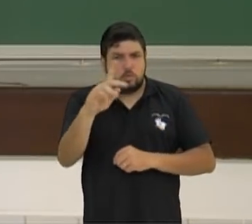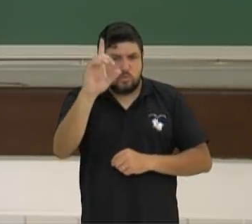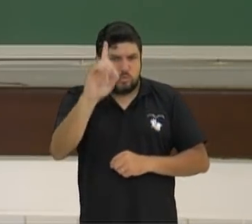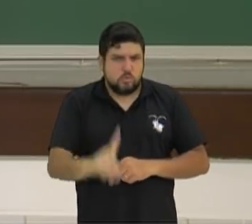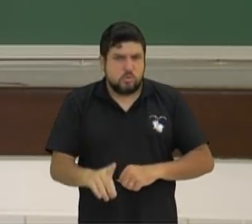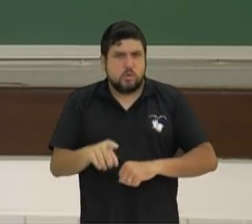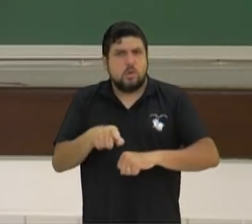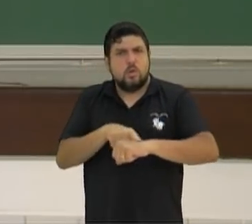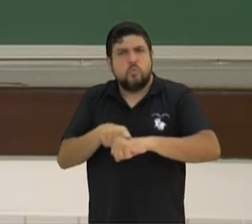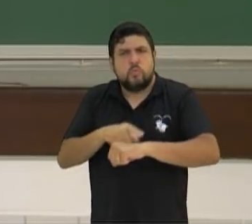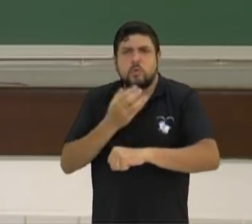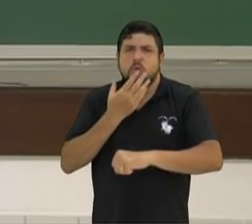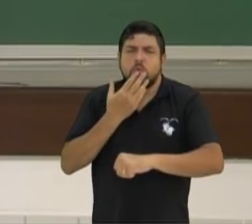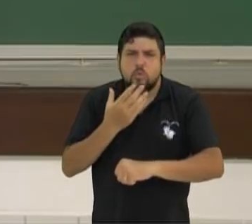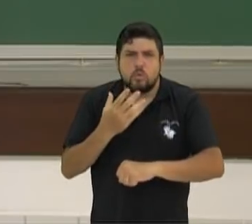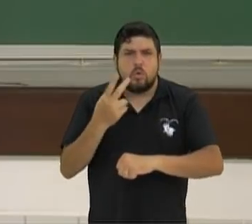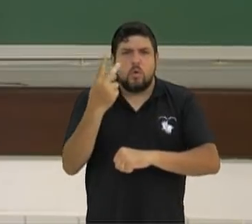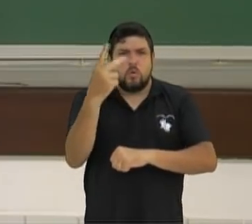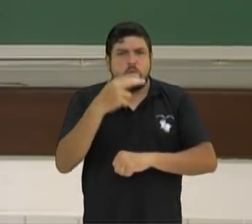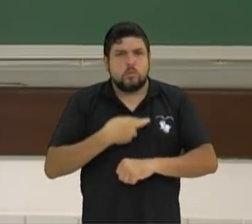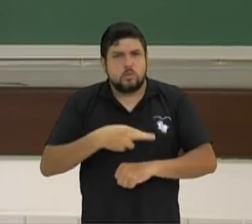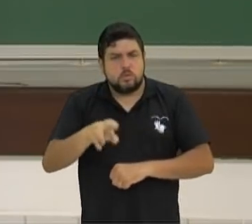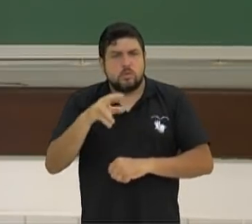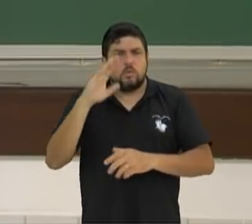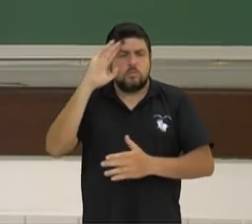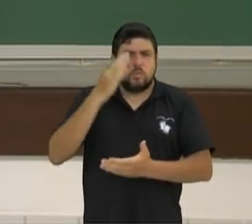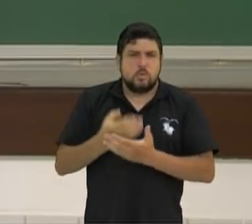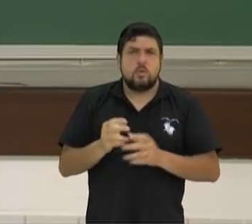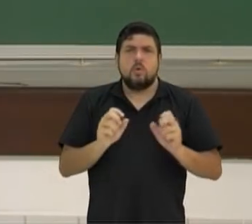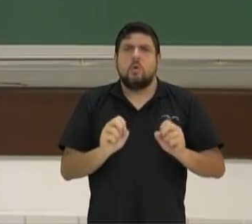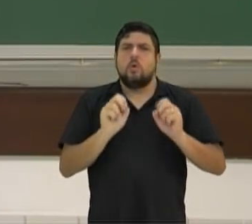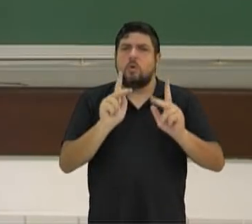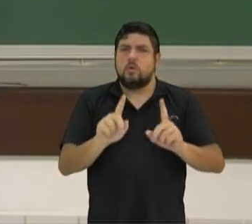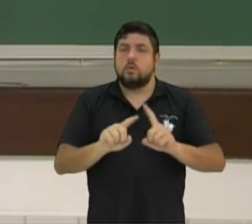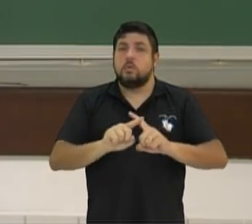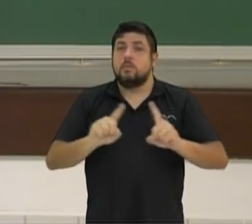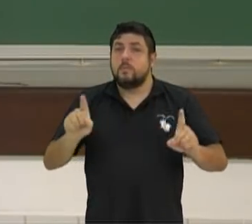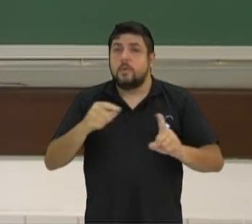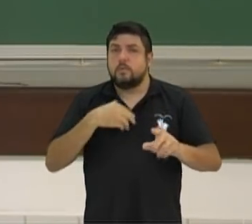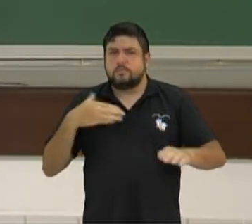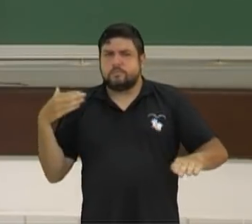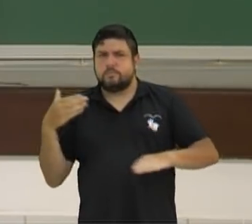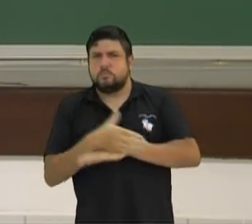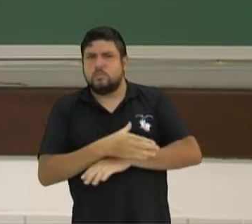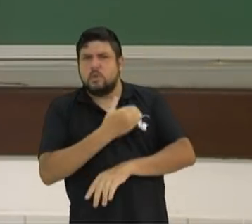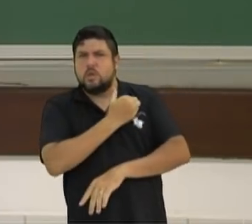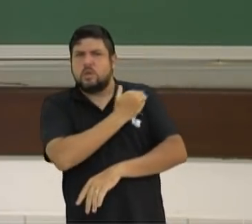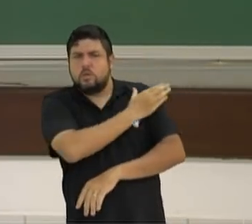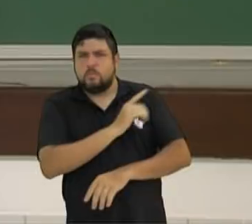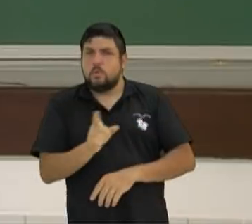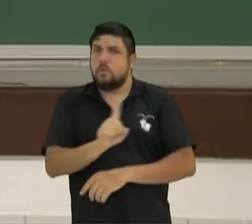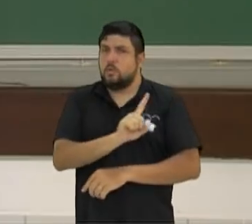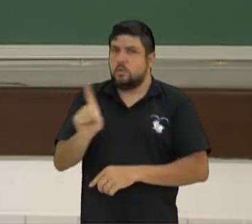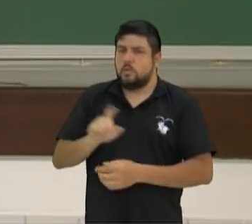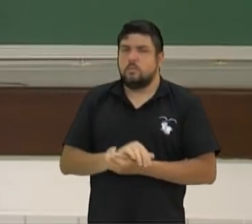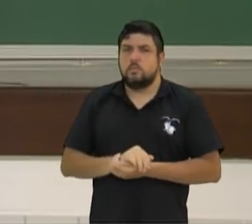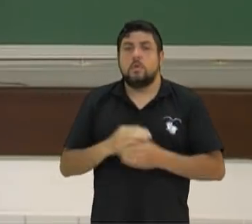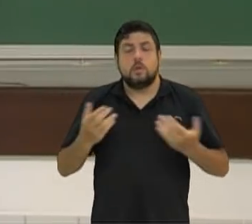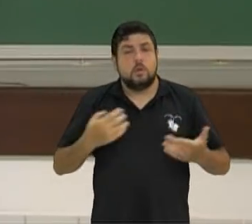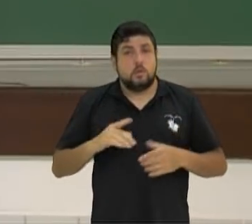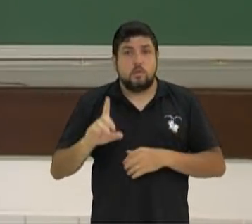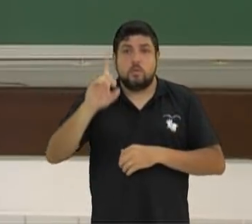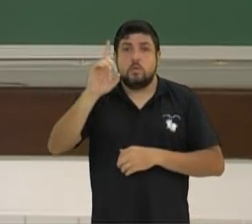sua etnia, suas crenças, seus hábitos, seus costumes, desde que não interfira na vida do outro. Por isso você tem o direito de